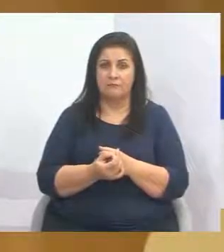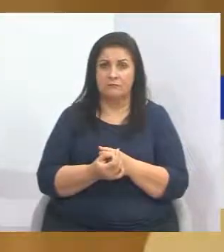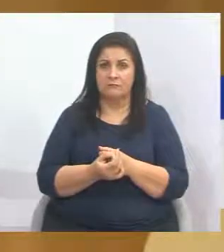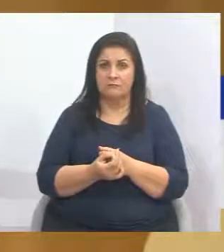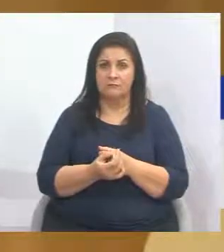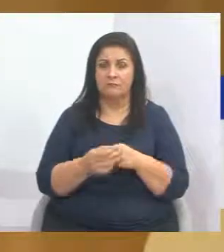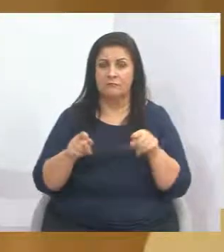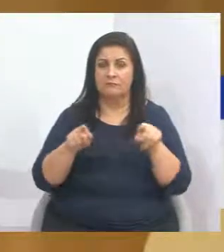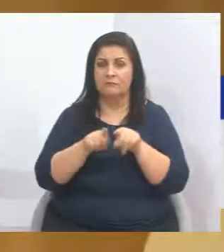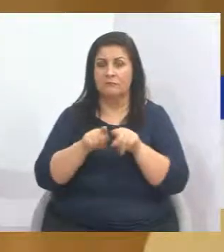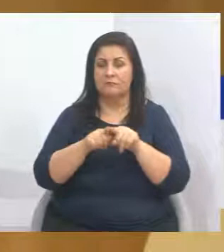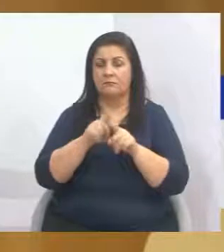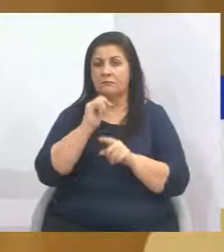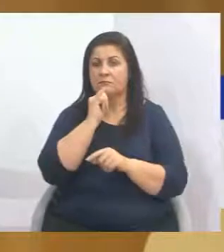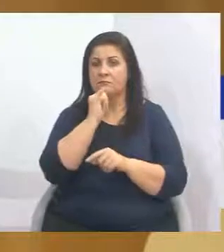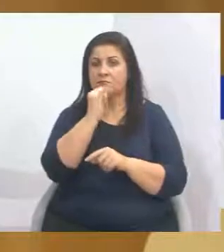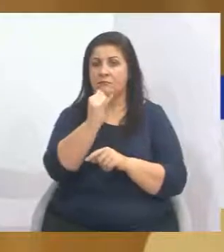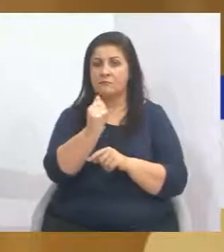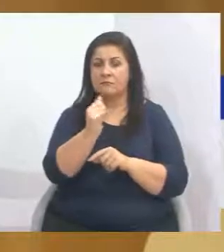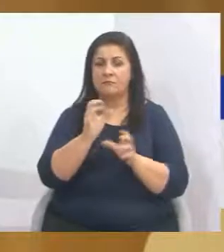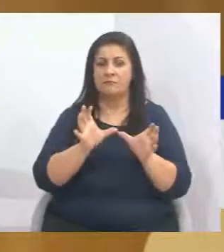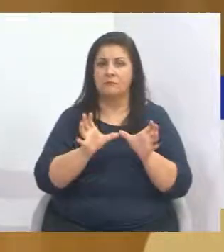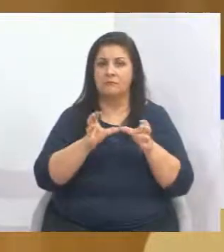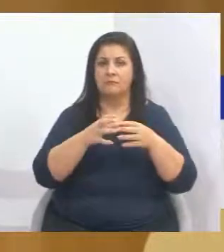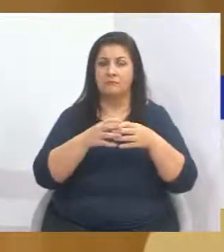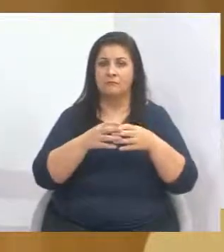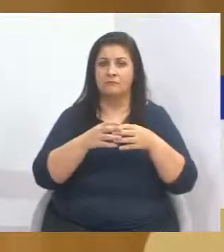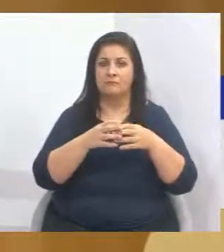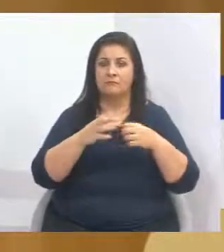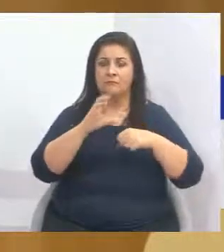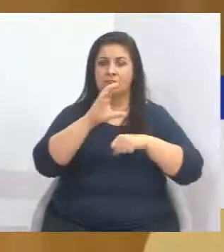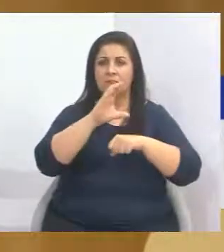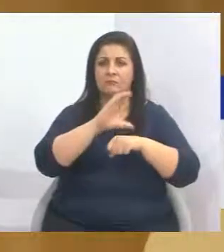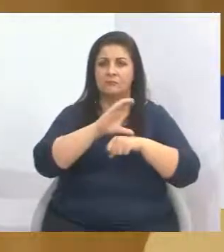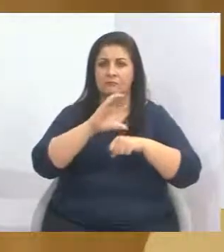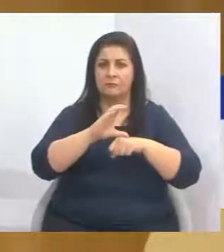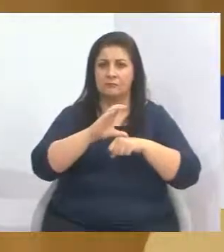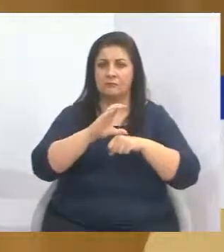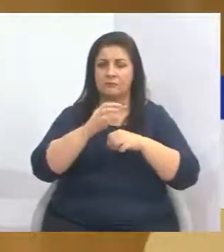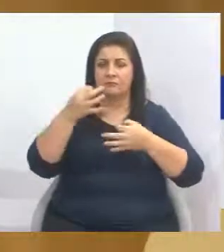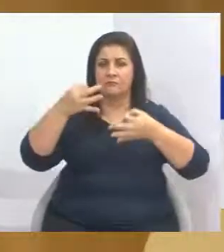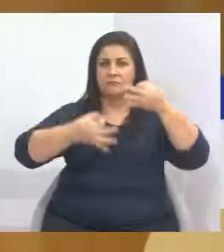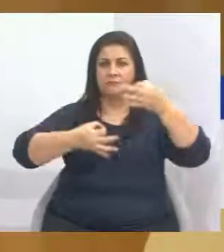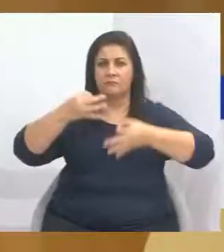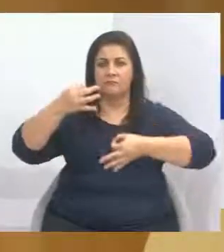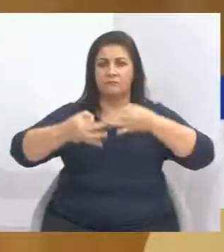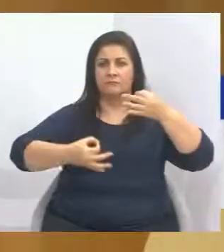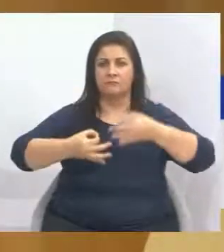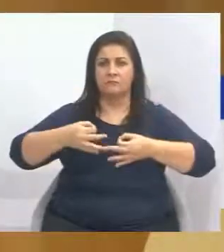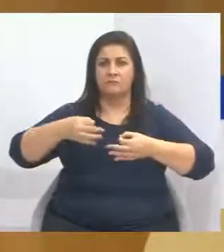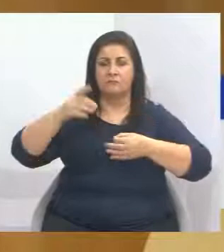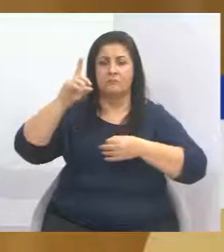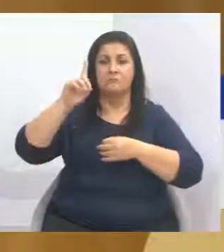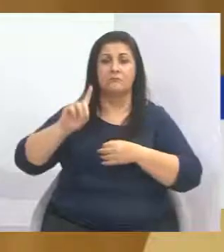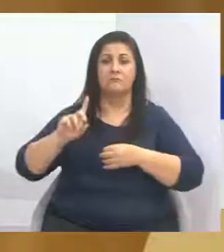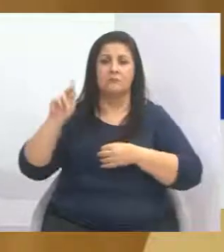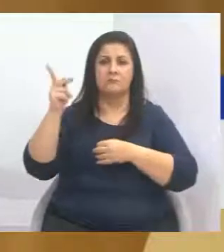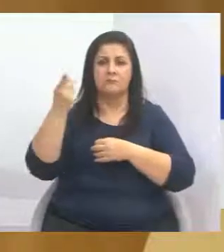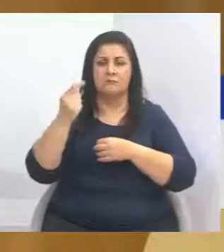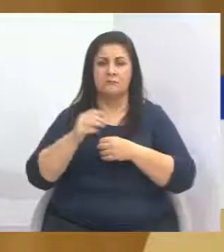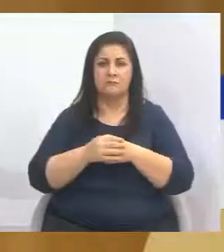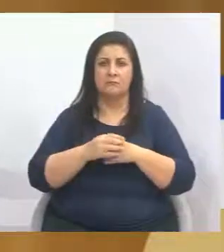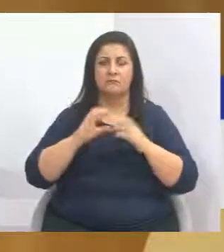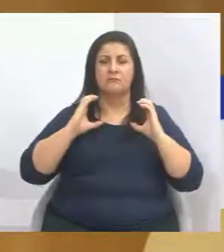Ressalta-se que a Comissão de Constituição e Justiça e a Comissão de Segurança, Direitos Humanos e Cidadania da Câmara